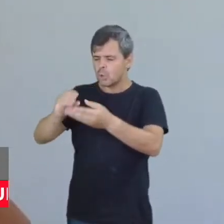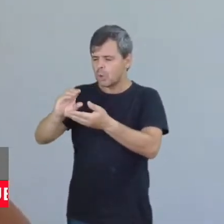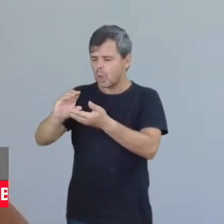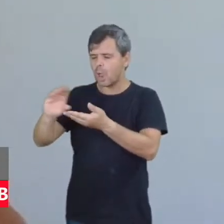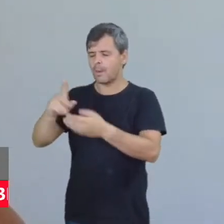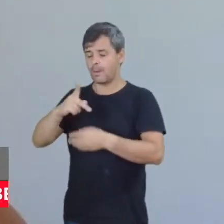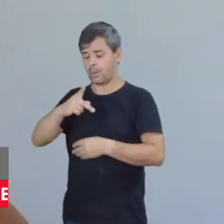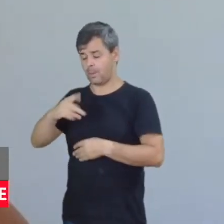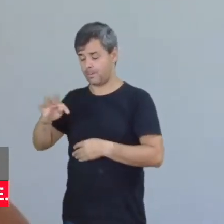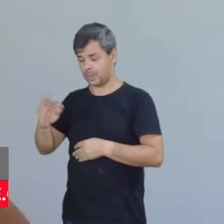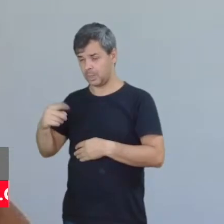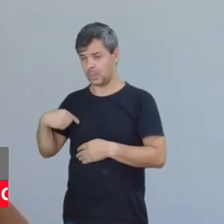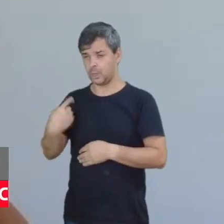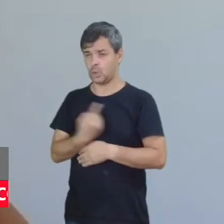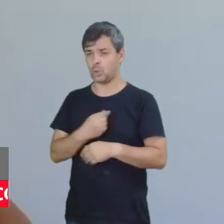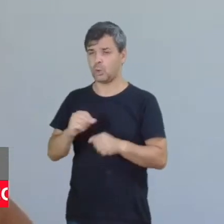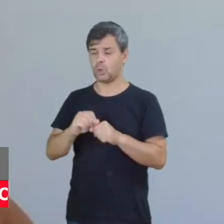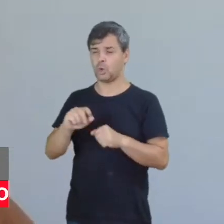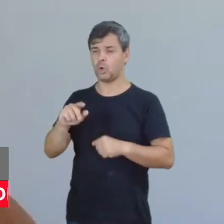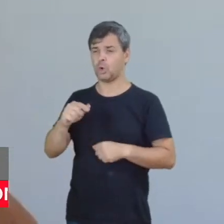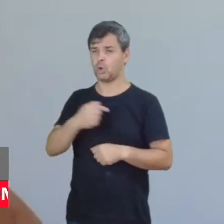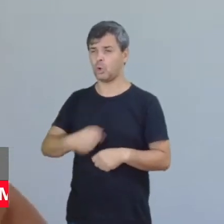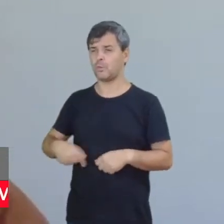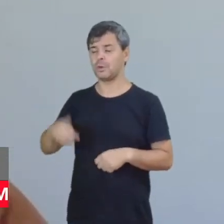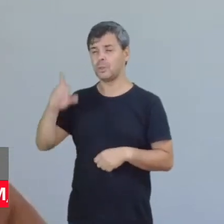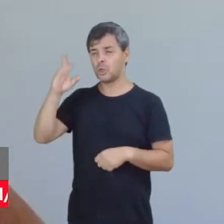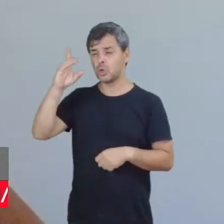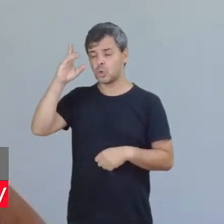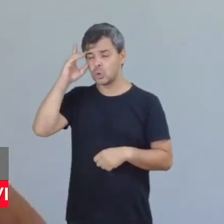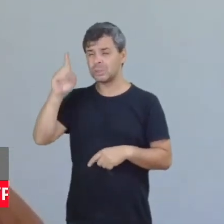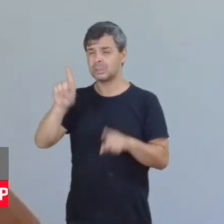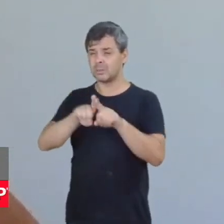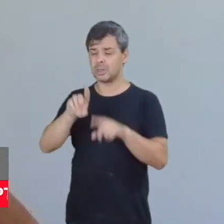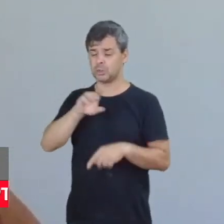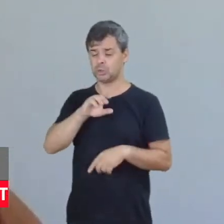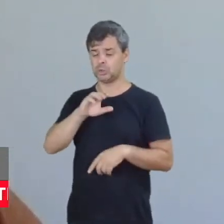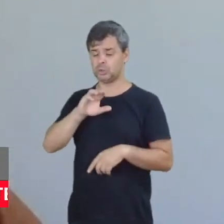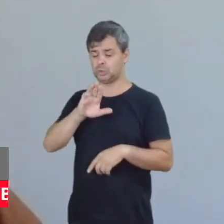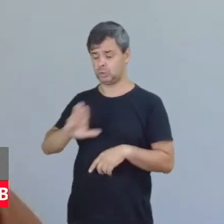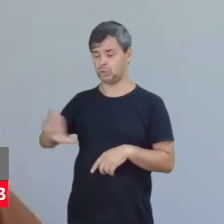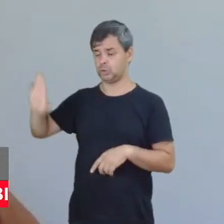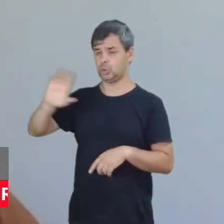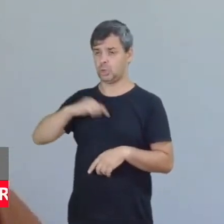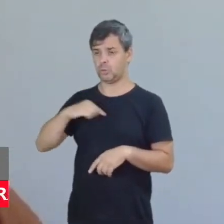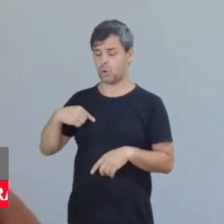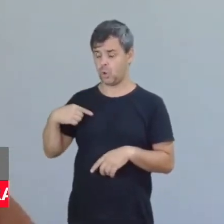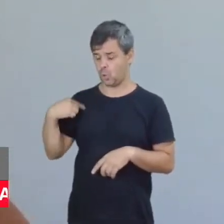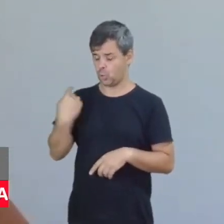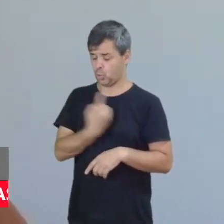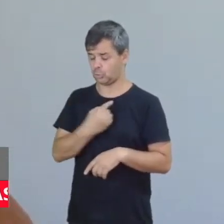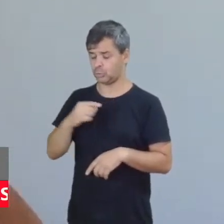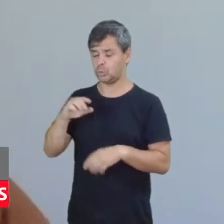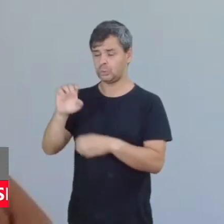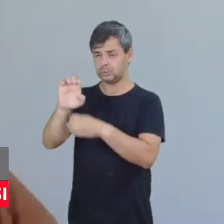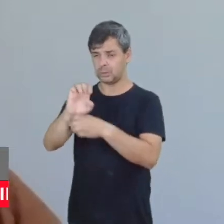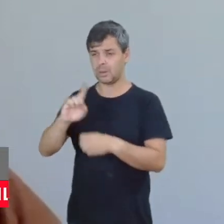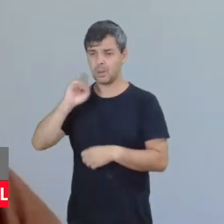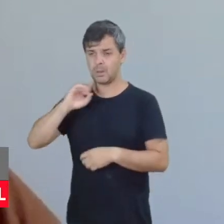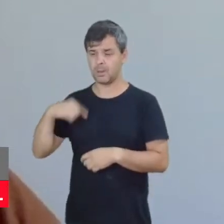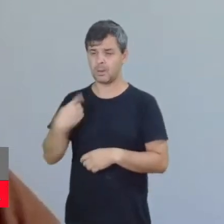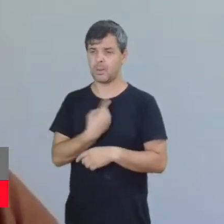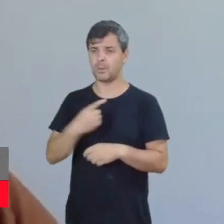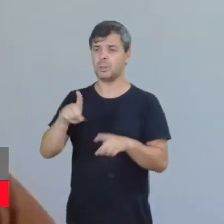nosso governo, do governo Lula, do governo Dilma, ao longo dos anos, para o nosso estado e também para as